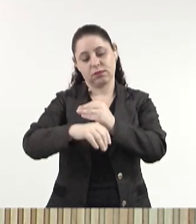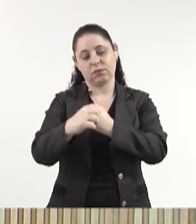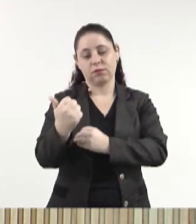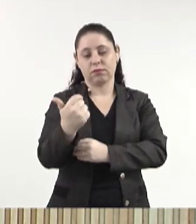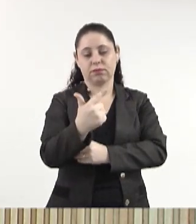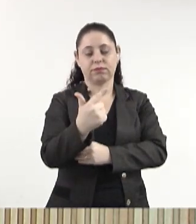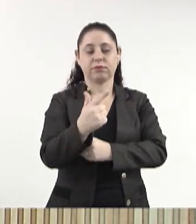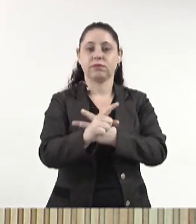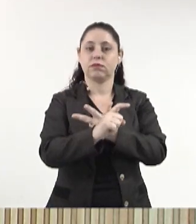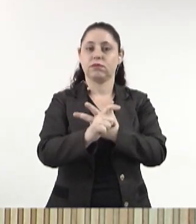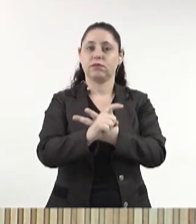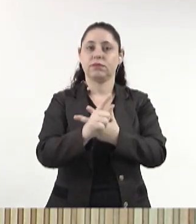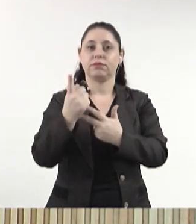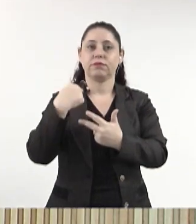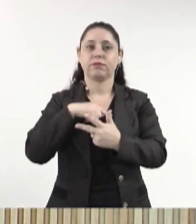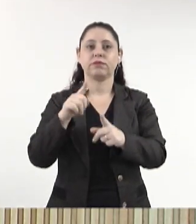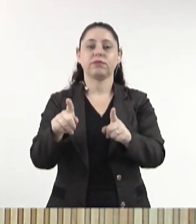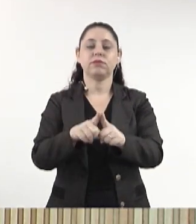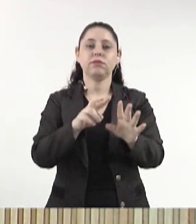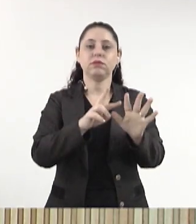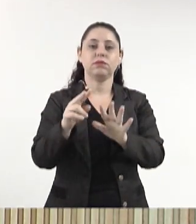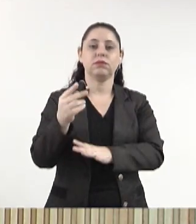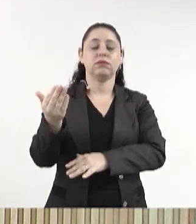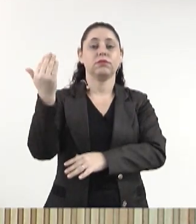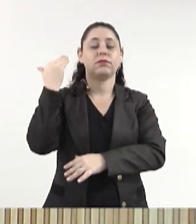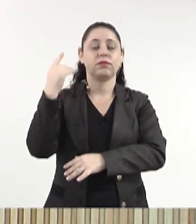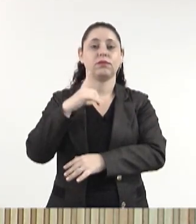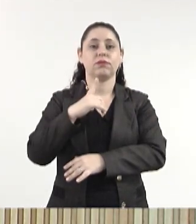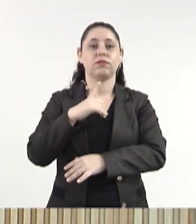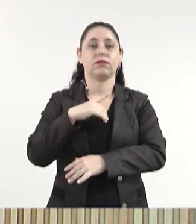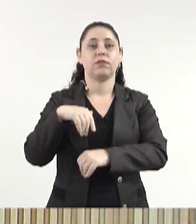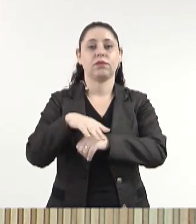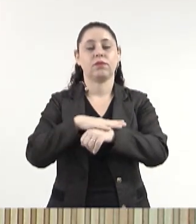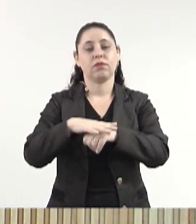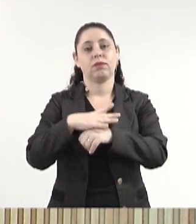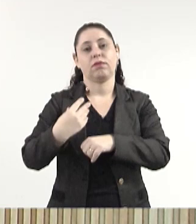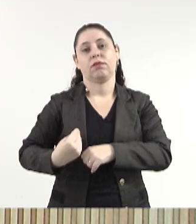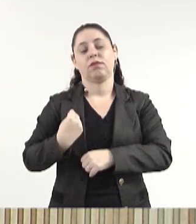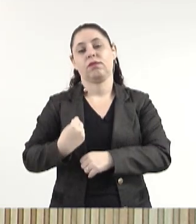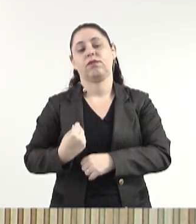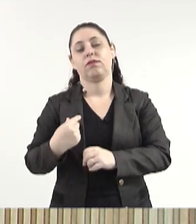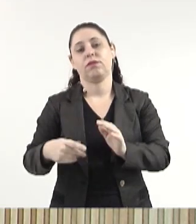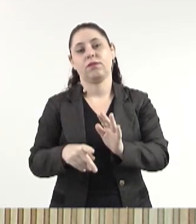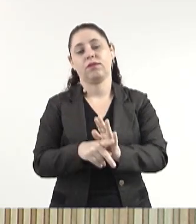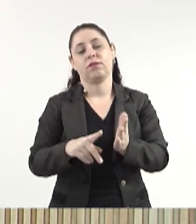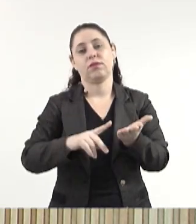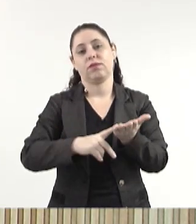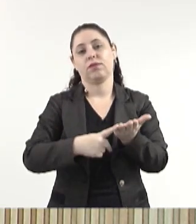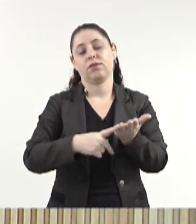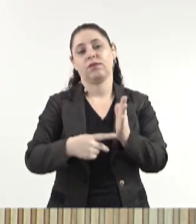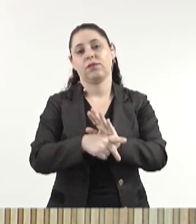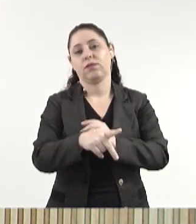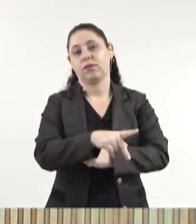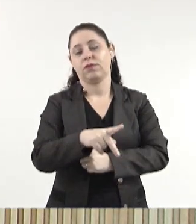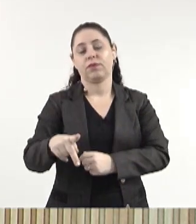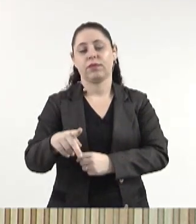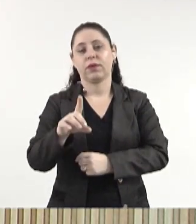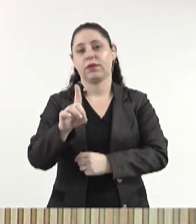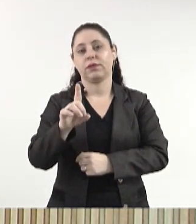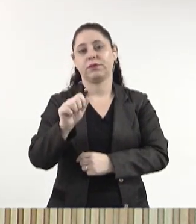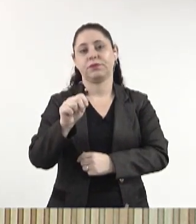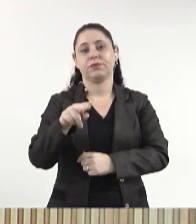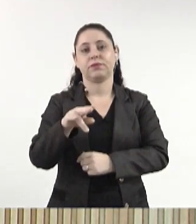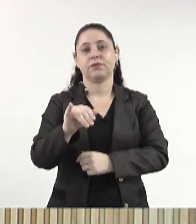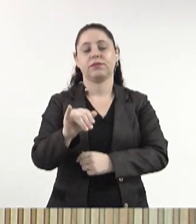Poder Executivo, né? A gente, inclusive, na semana passada, contamos com a participação ao vivo aqui no Redação Final da presidente